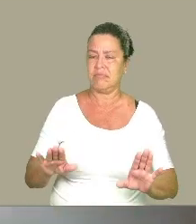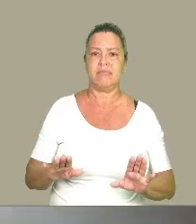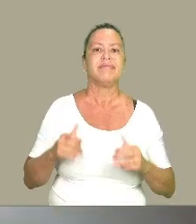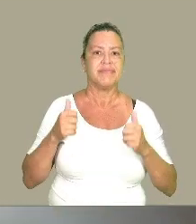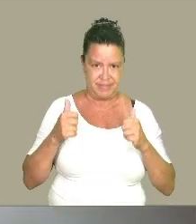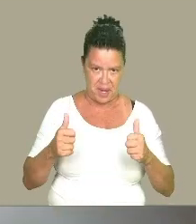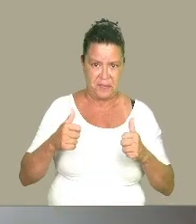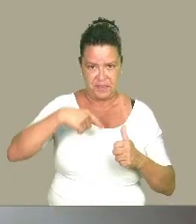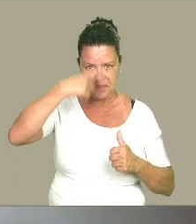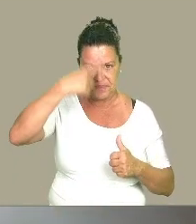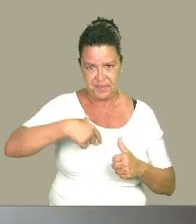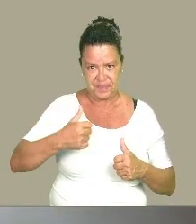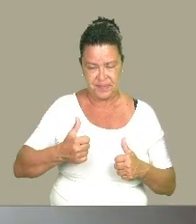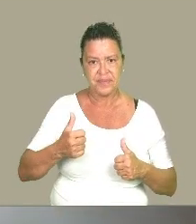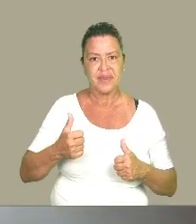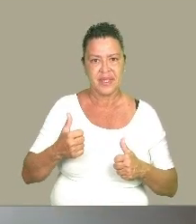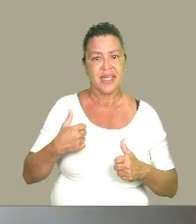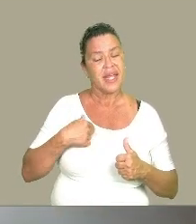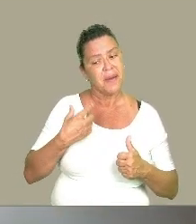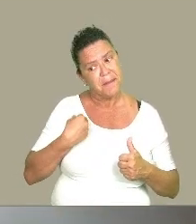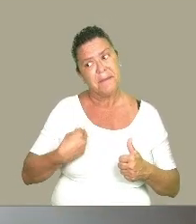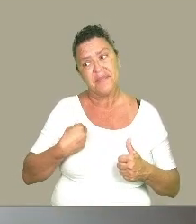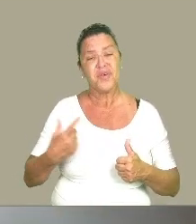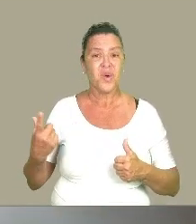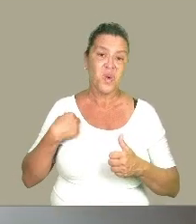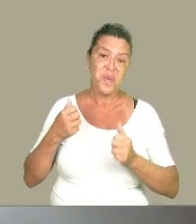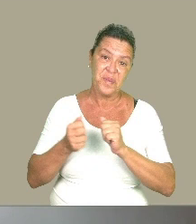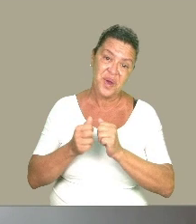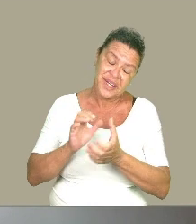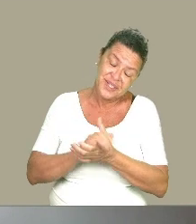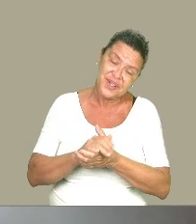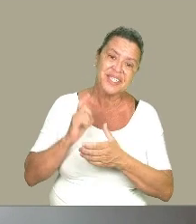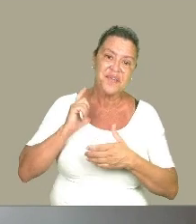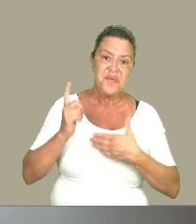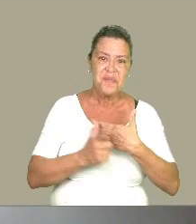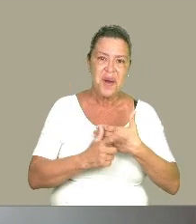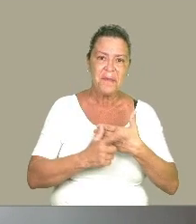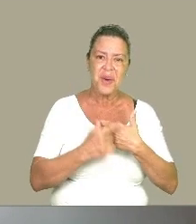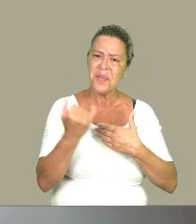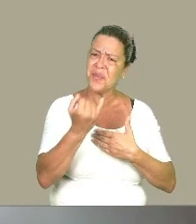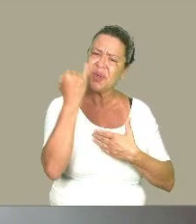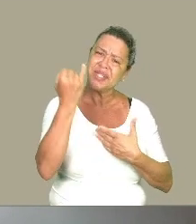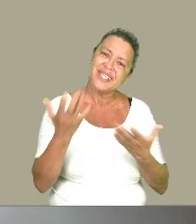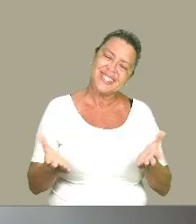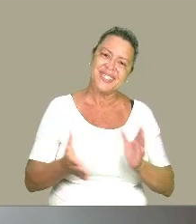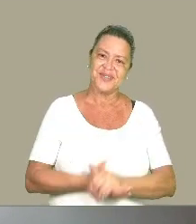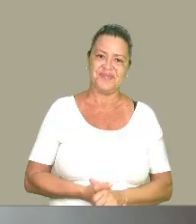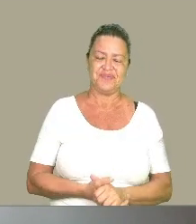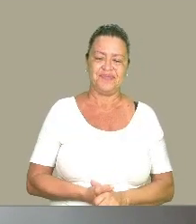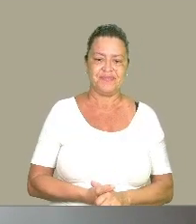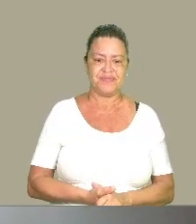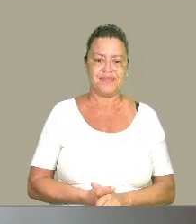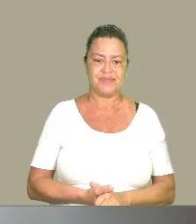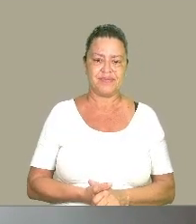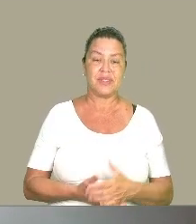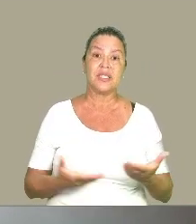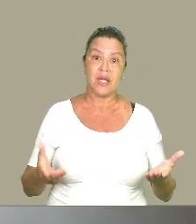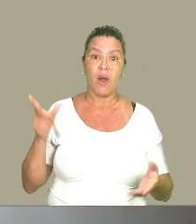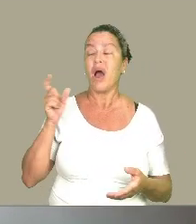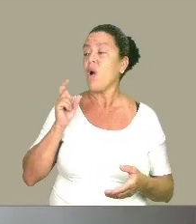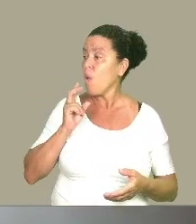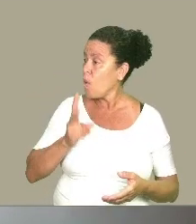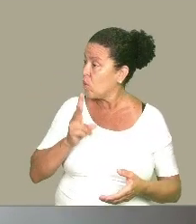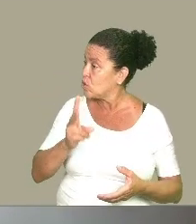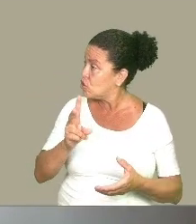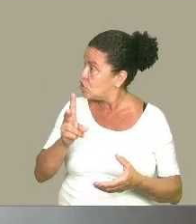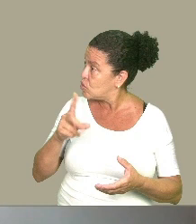nessa posição de que alguém que passou pela nossa vida e que teve um papel importante nisso. Então ela continua,